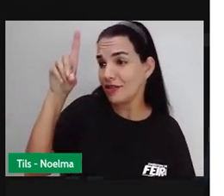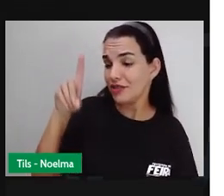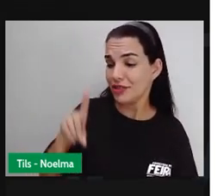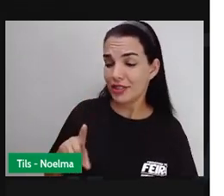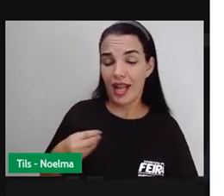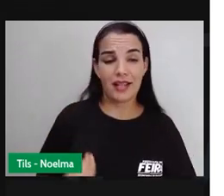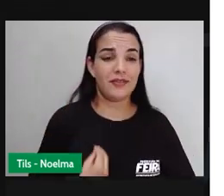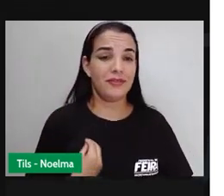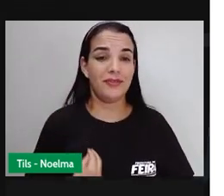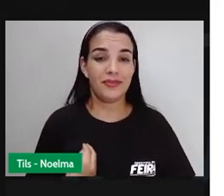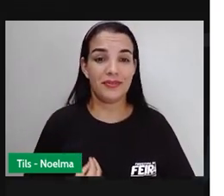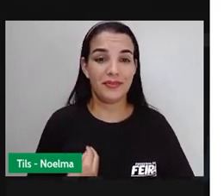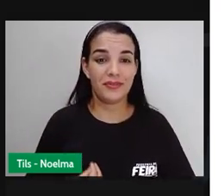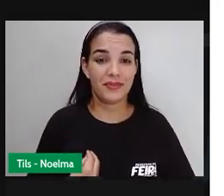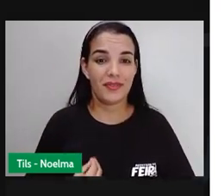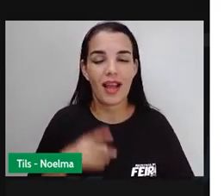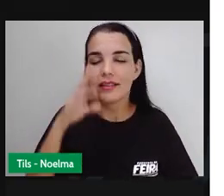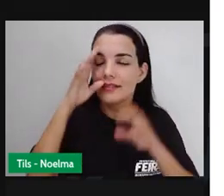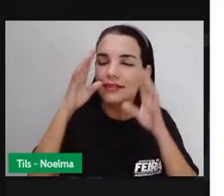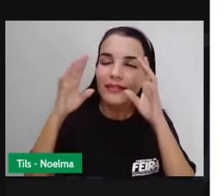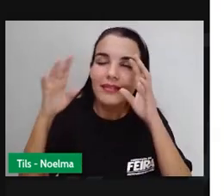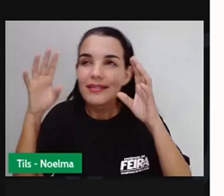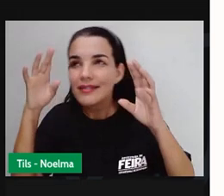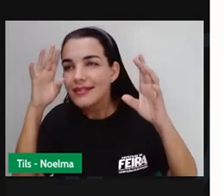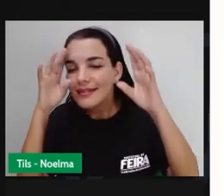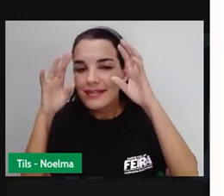viver e sonhar.